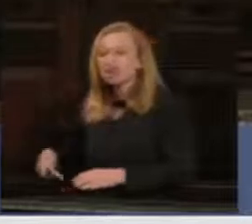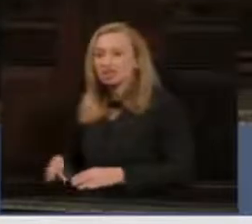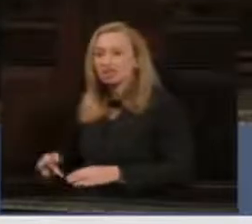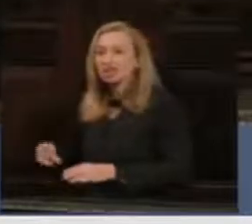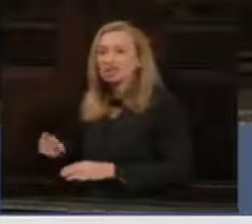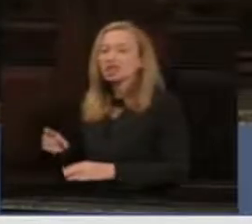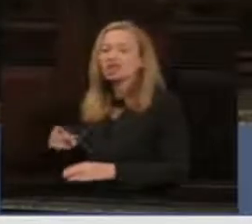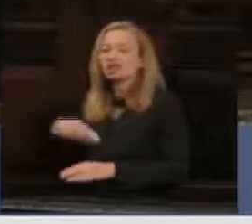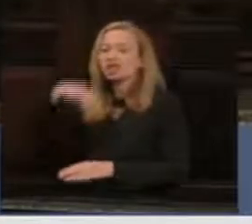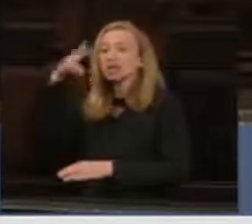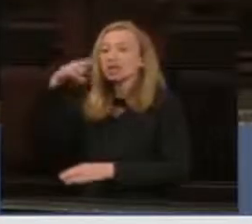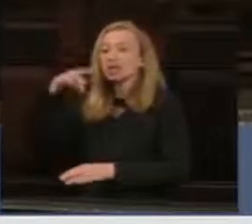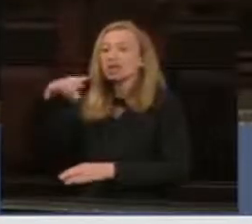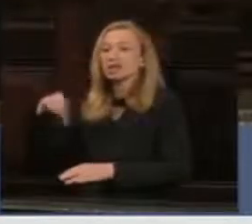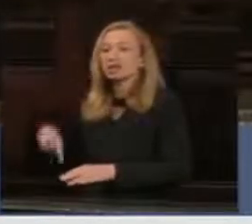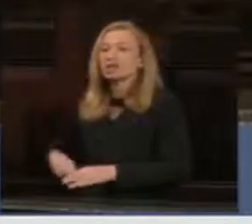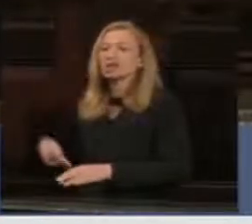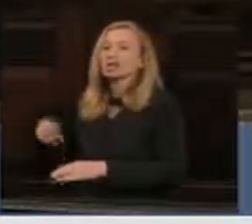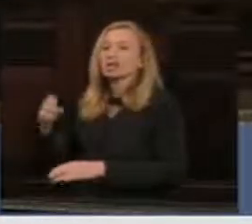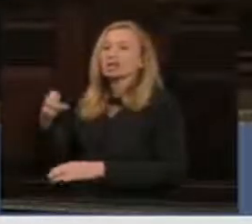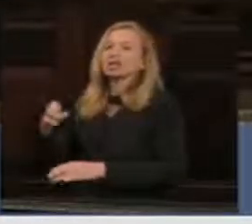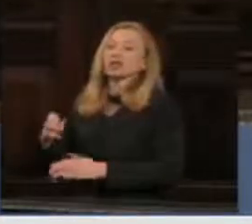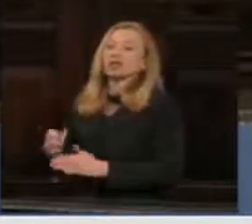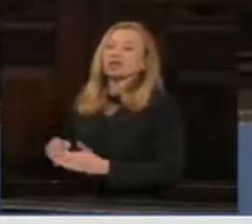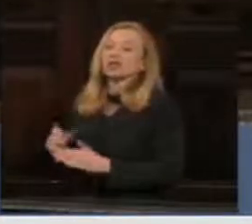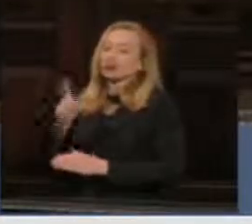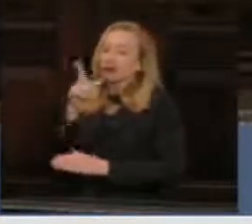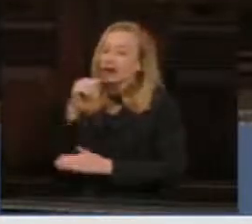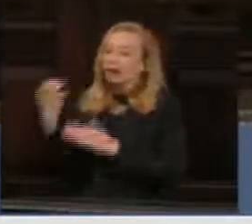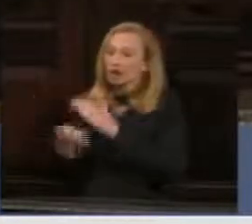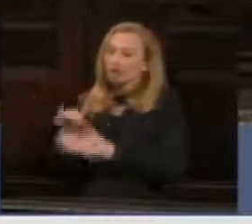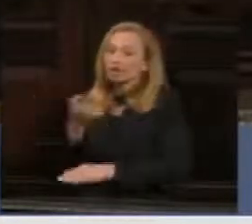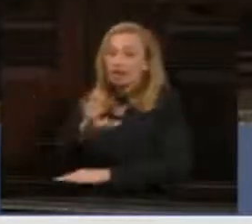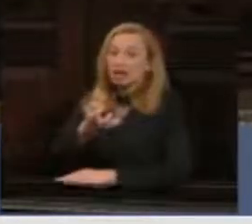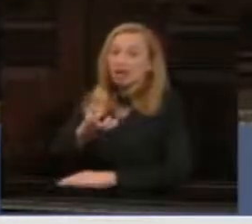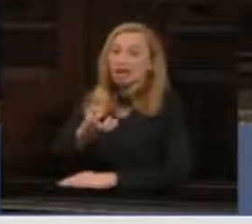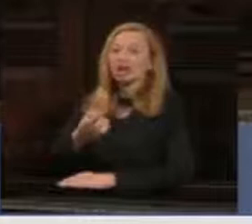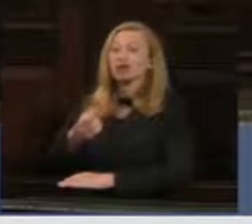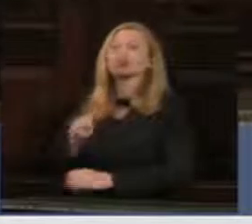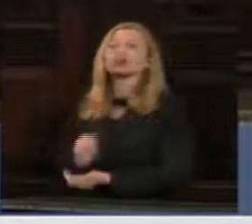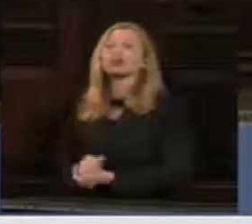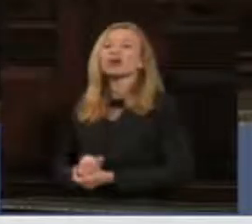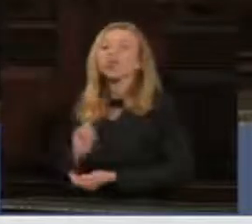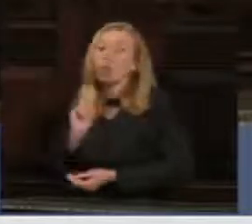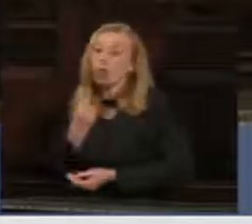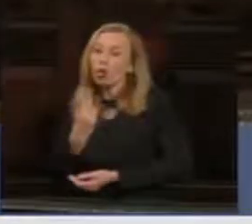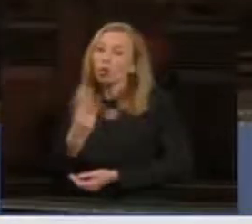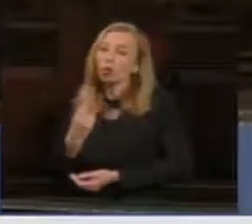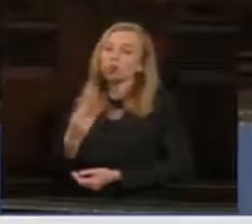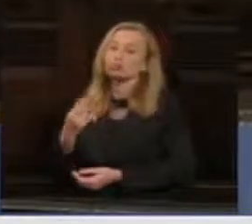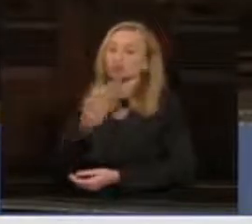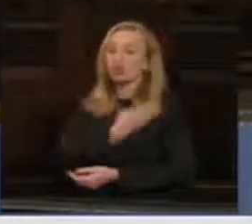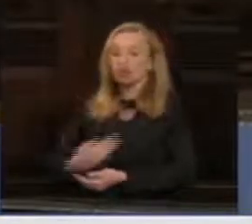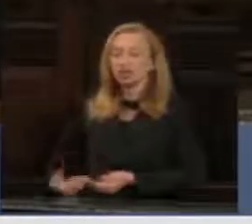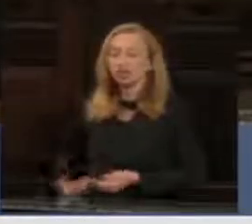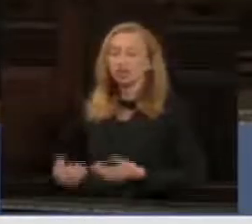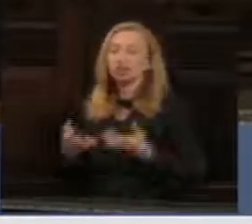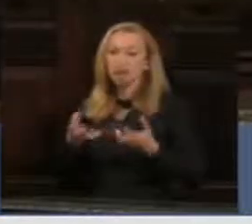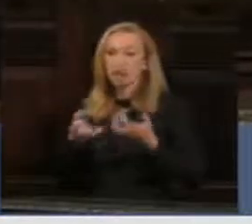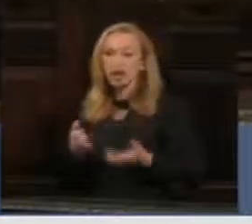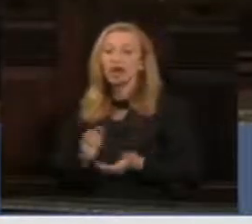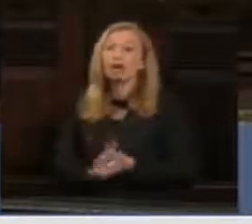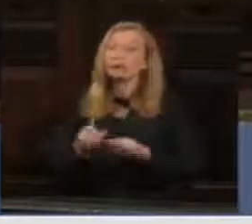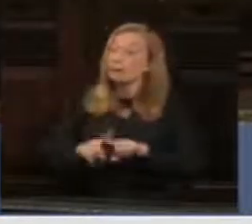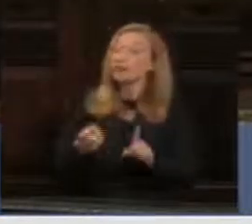que determina a lei do nosso estado e do nosso país. Mas que não se demita engenheiros capazes e